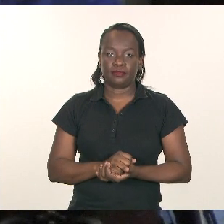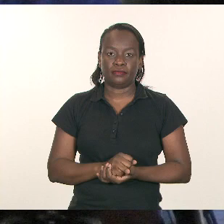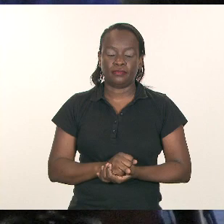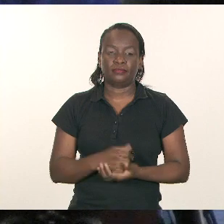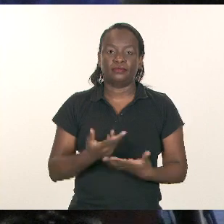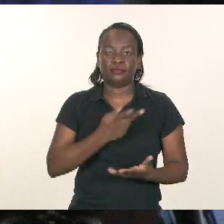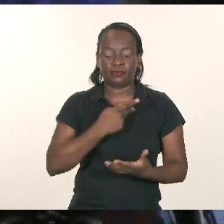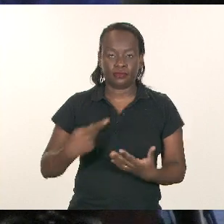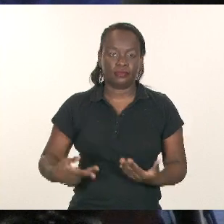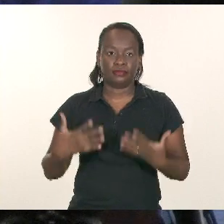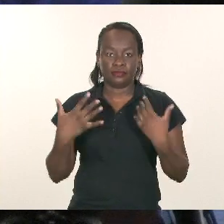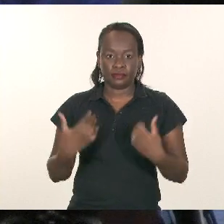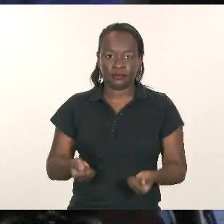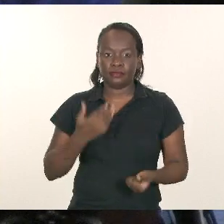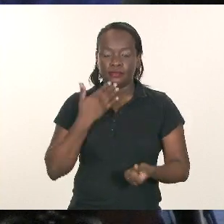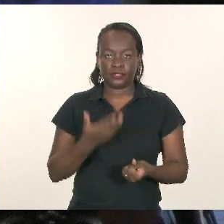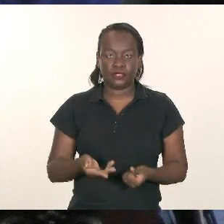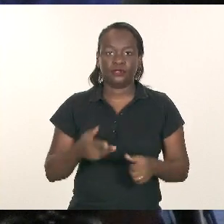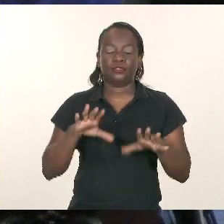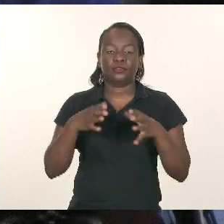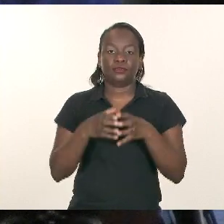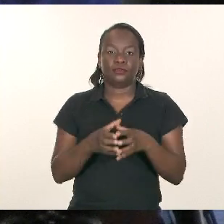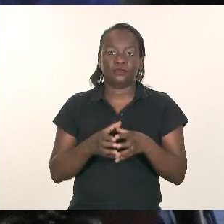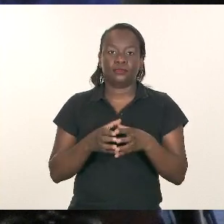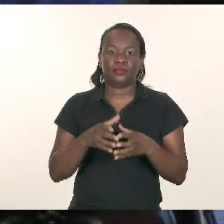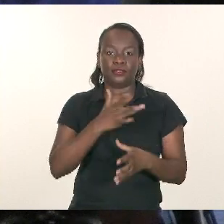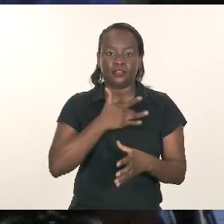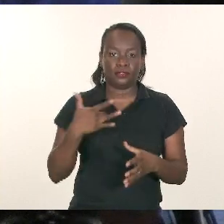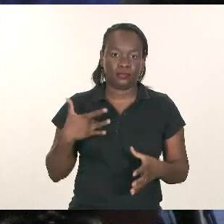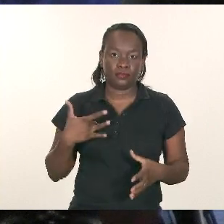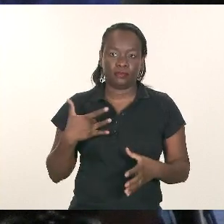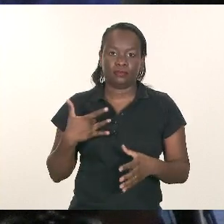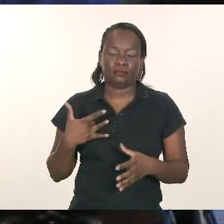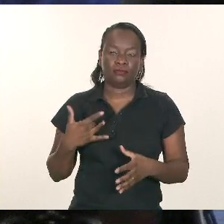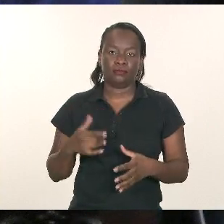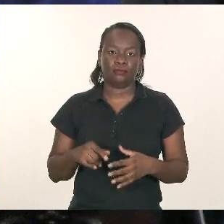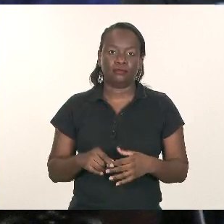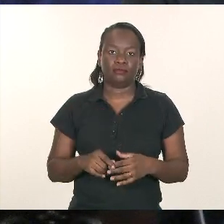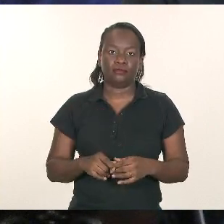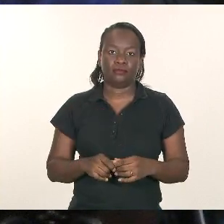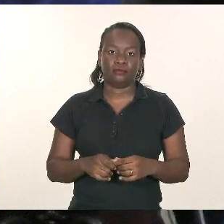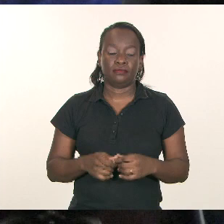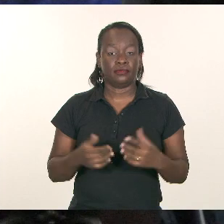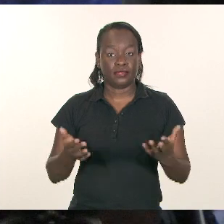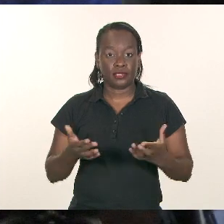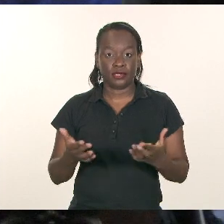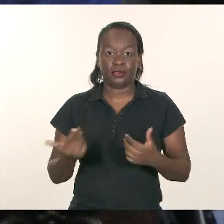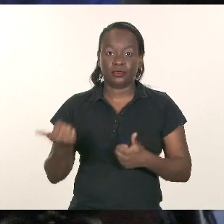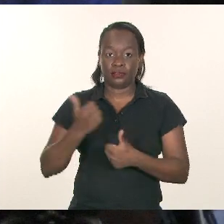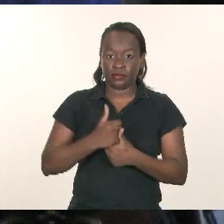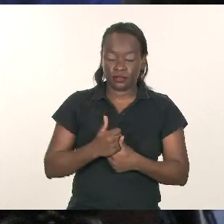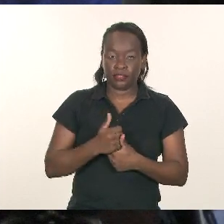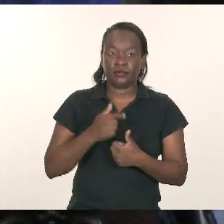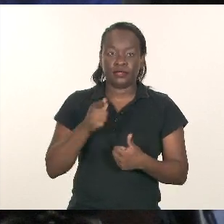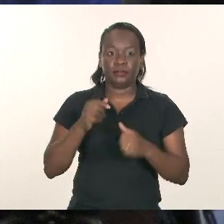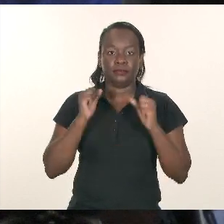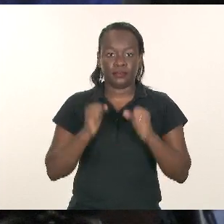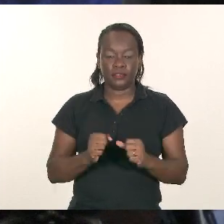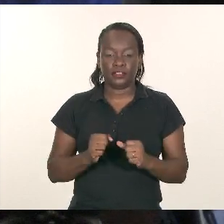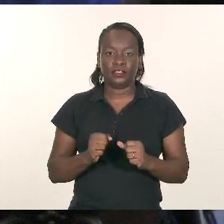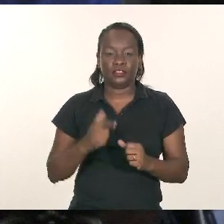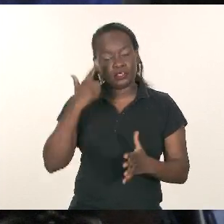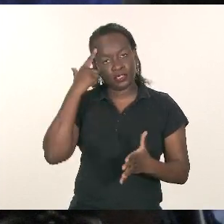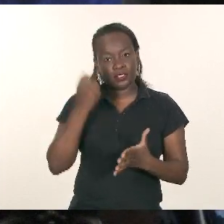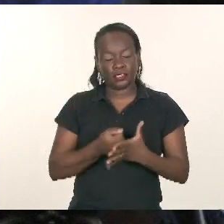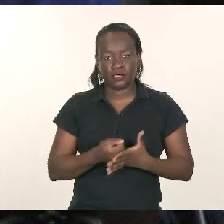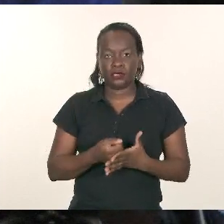A presidência defere a pedido de Vossa Excelência. Pela Comissão de Saúde, agora como substitutivo, Vossa Excelência poderá dar o